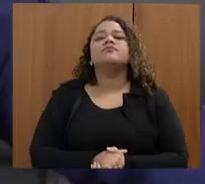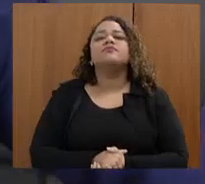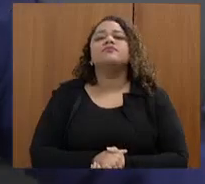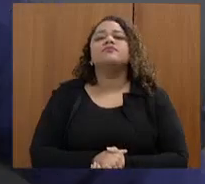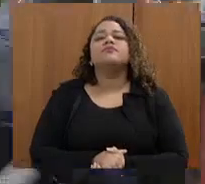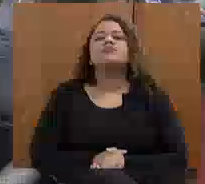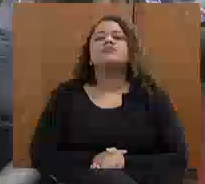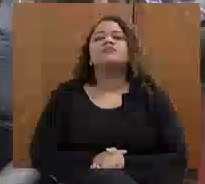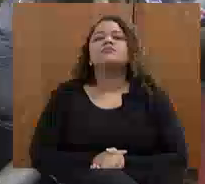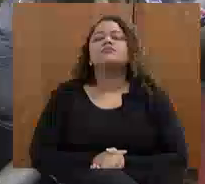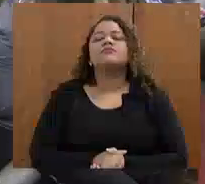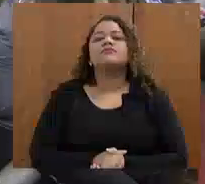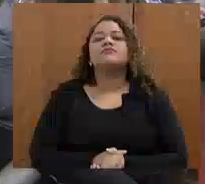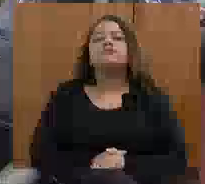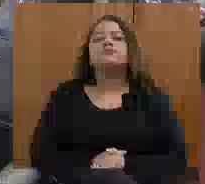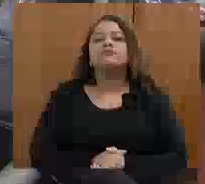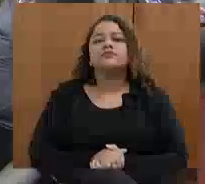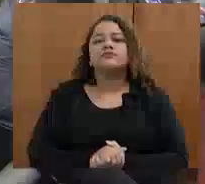oferta